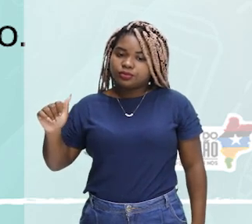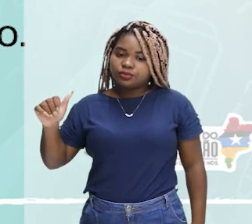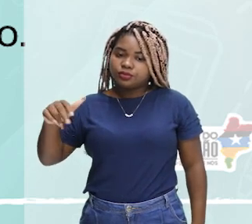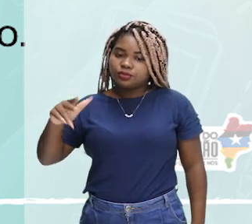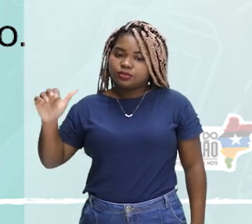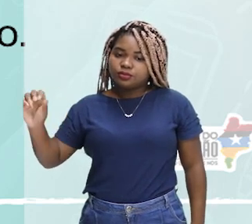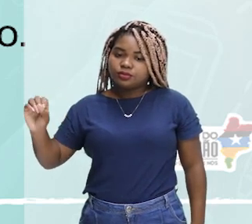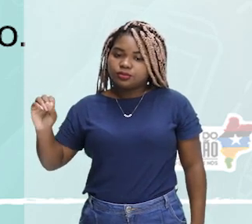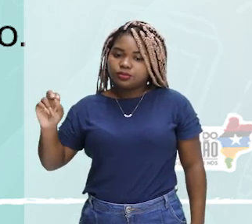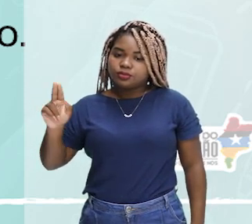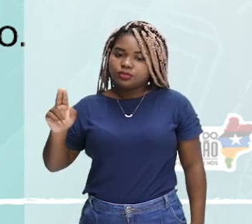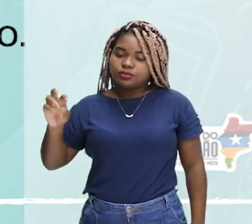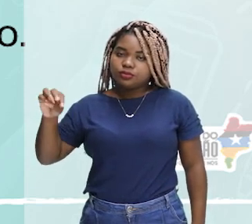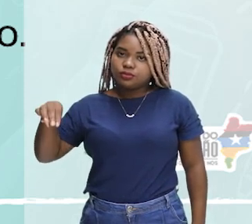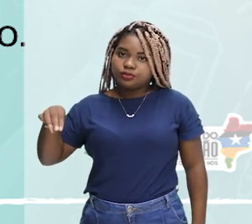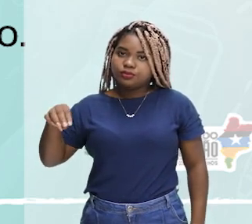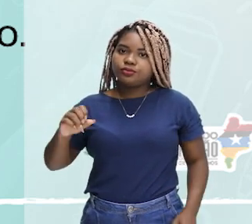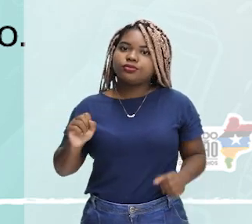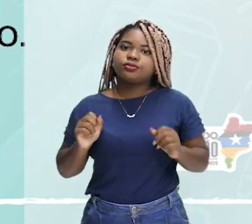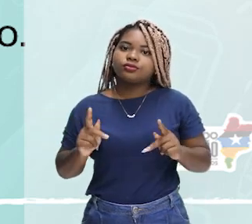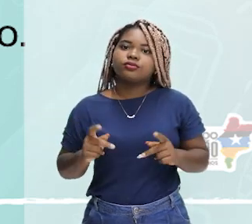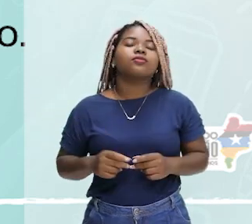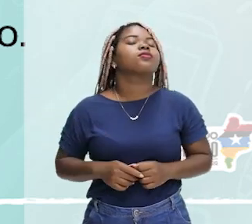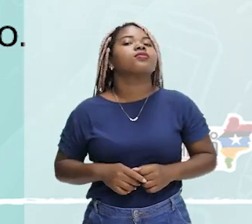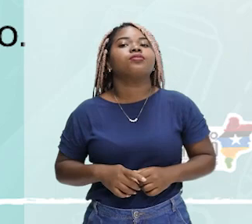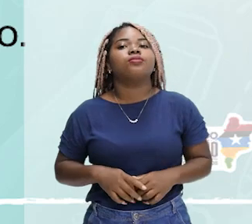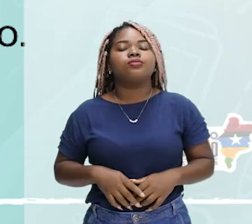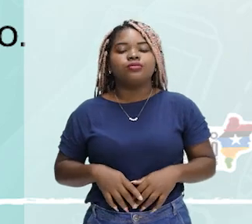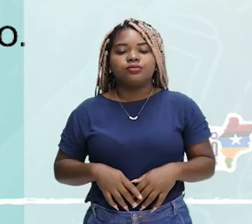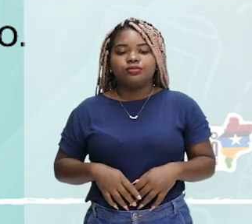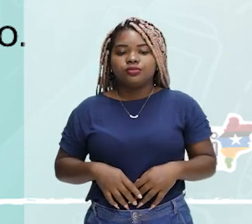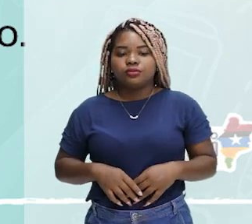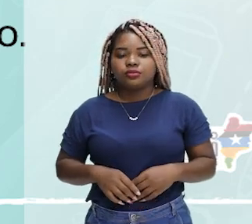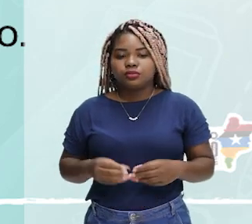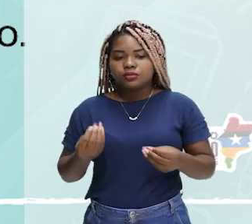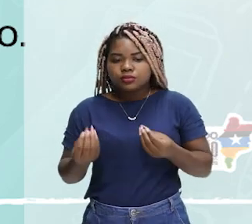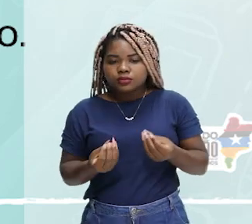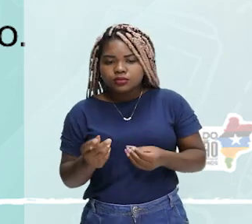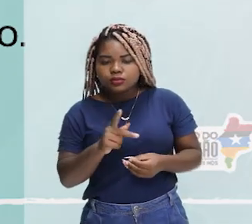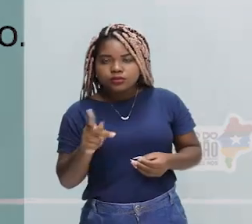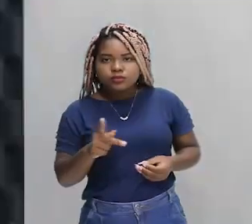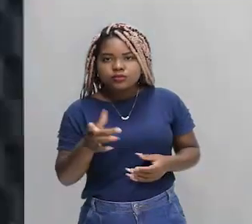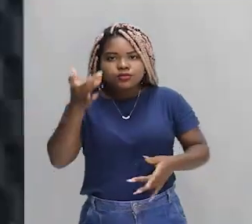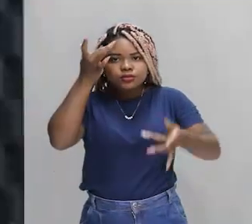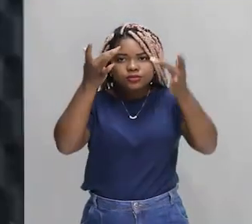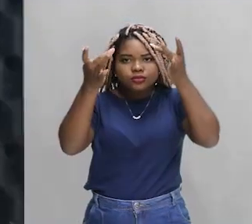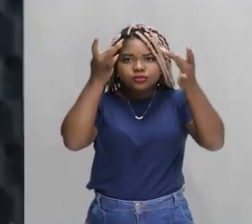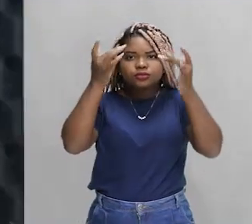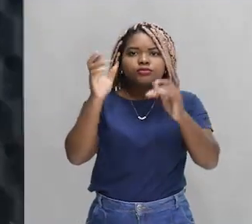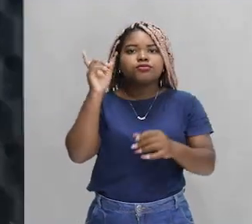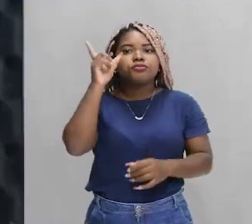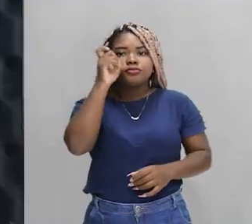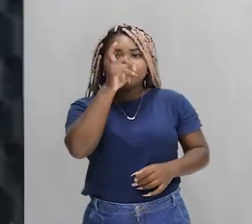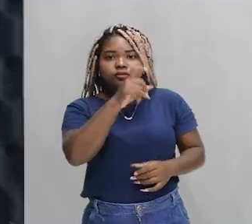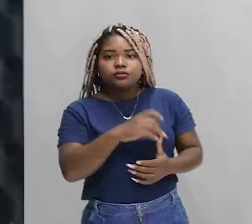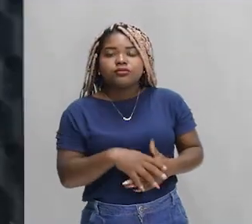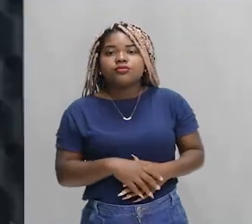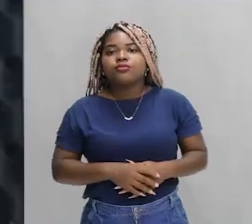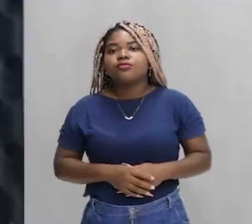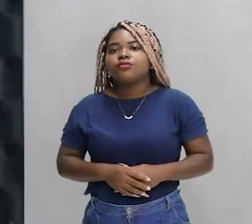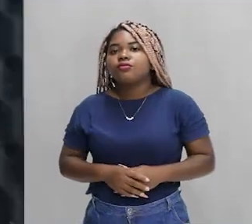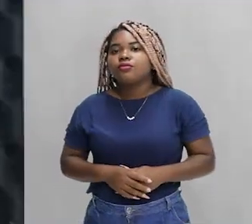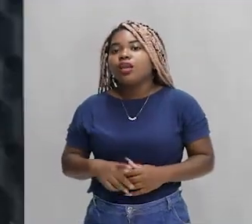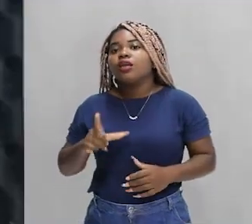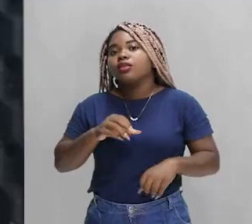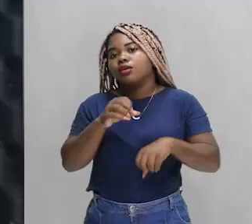AN, ãos, e seus respectivos plurais, né? E como é que eu faço para eu gravar tudo isso, professora? Fica difícil para eu gravar tudo, né? Tem